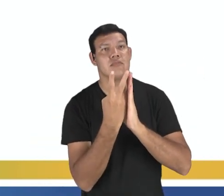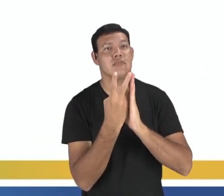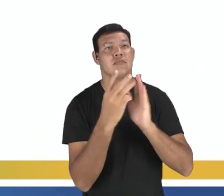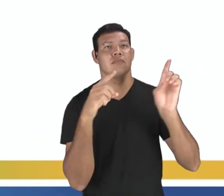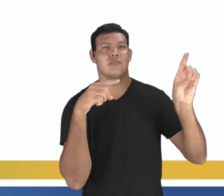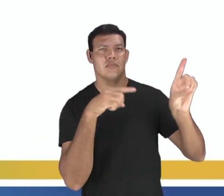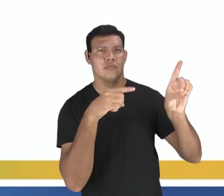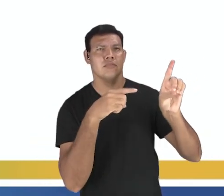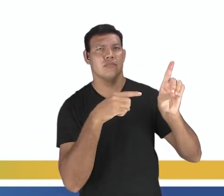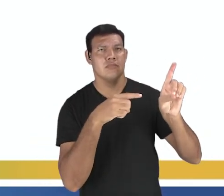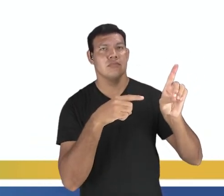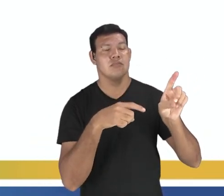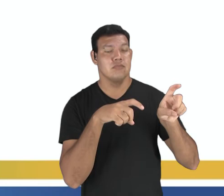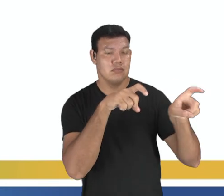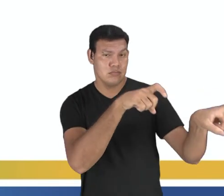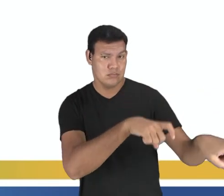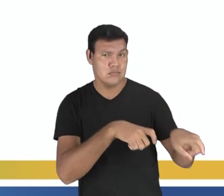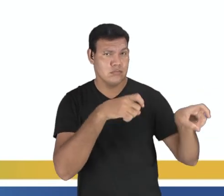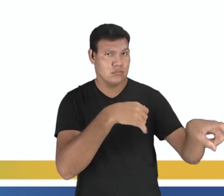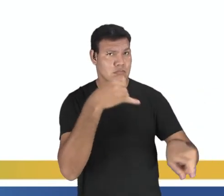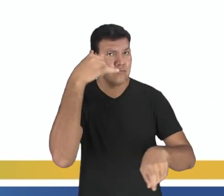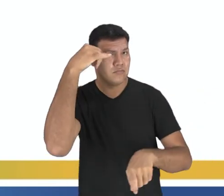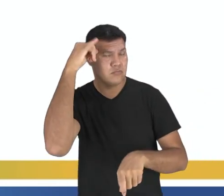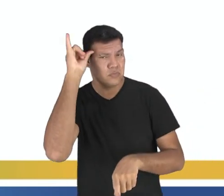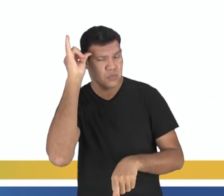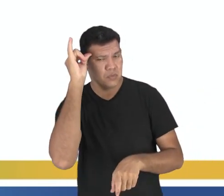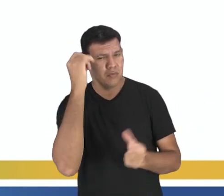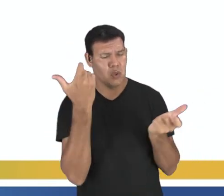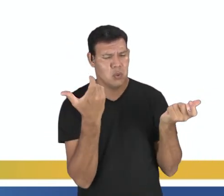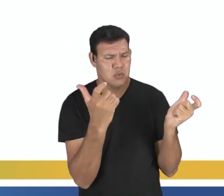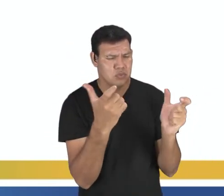Ou D, uma zona rural pouco habitada.